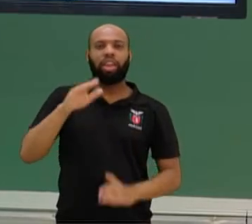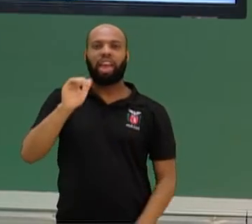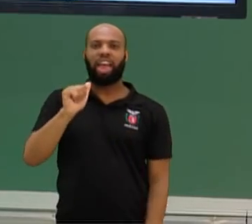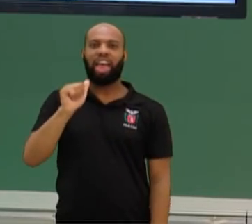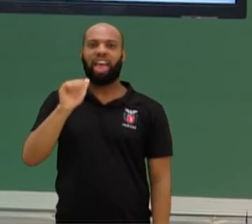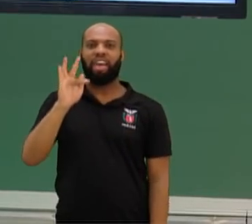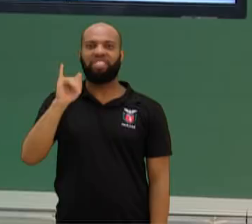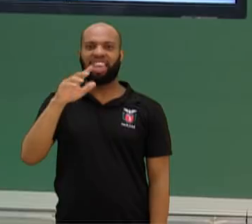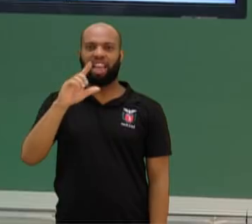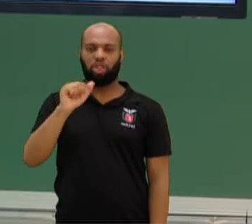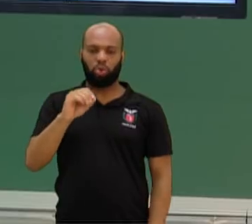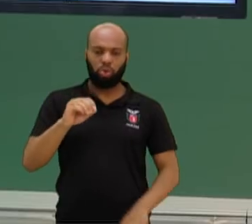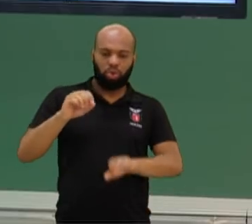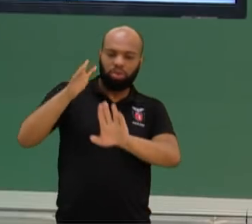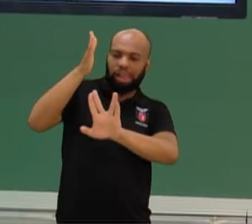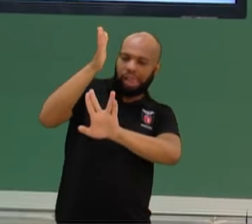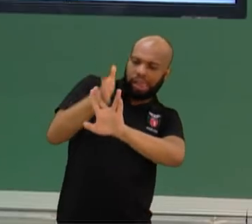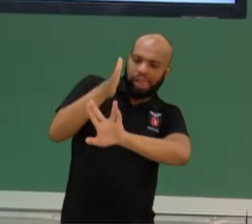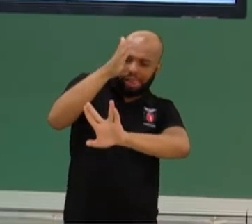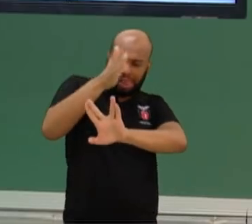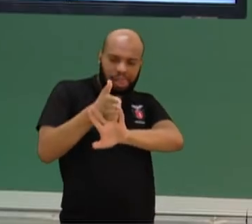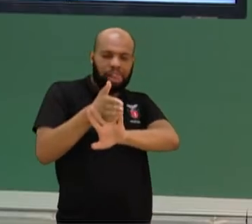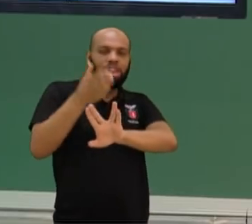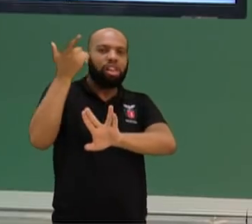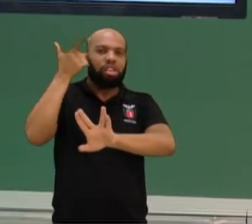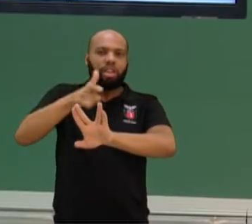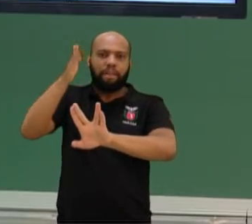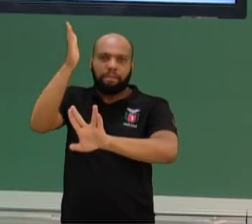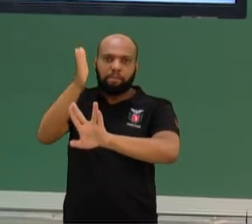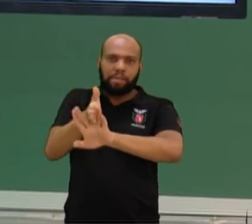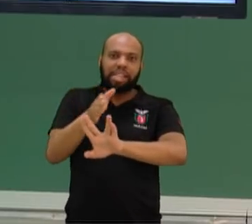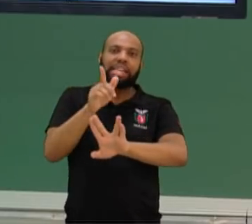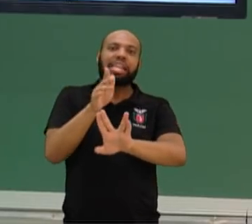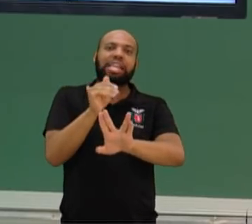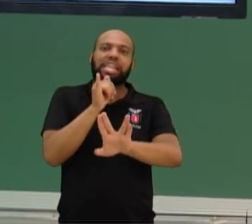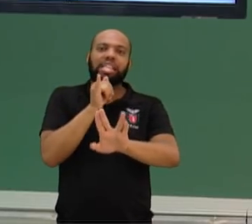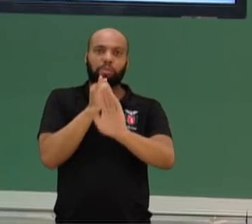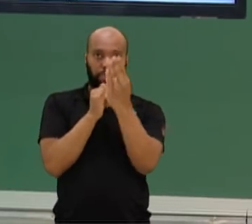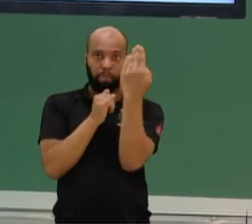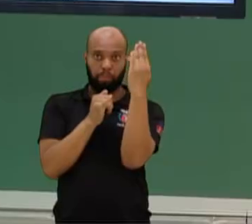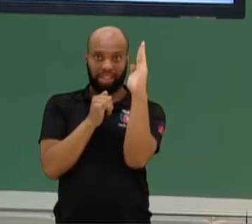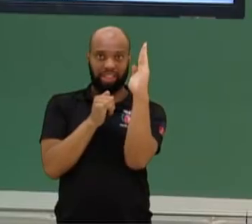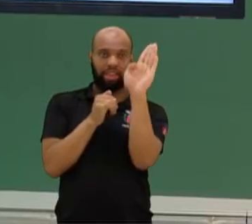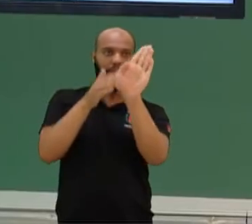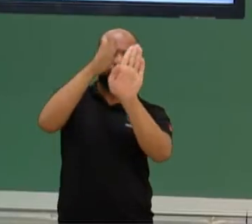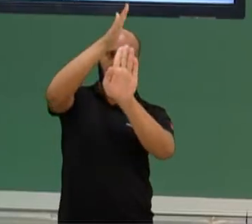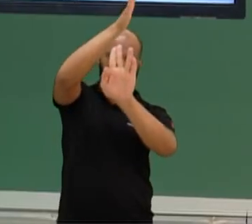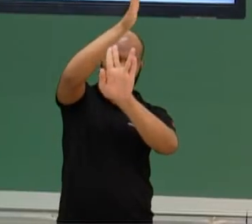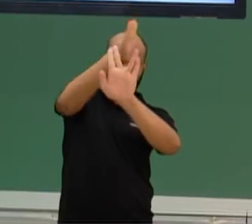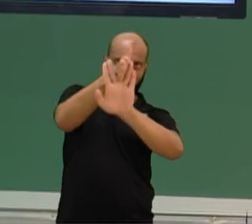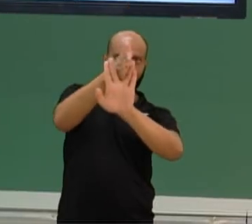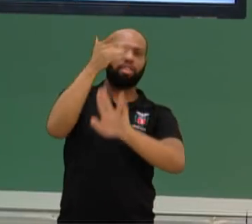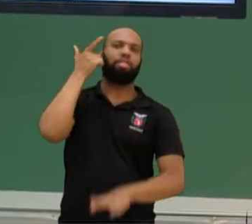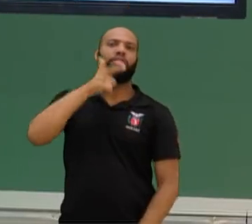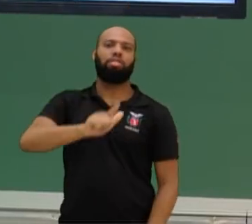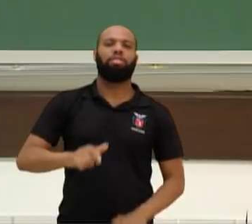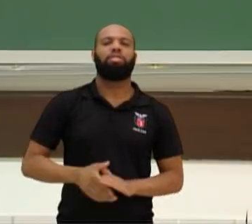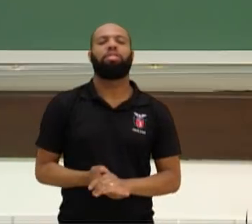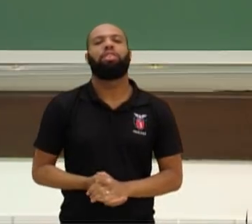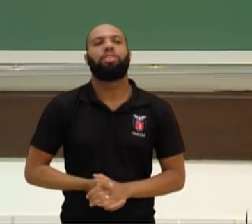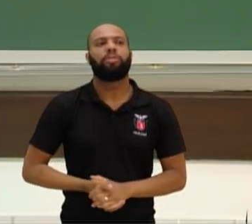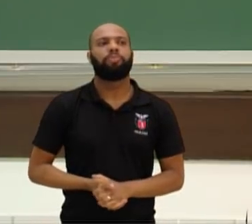afiada, que permite, então, penetrar na madeira e executar o corte,